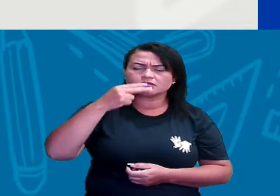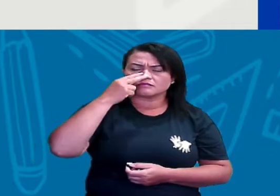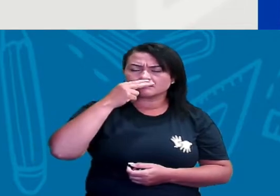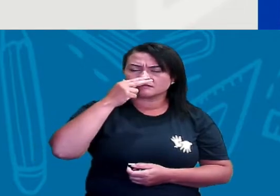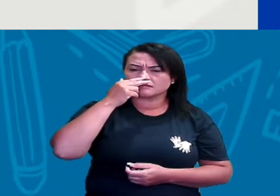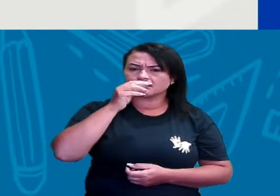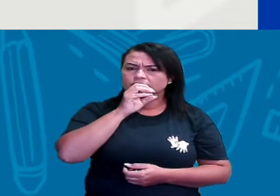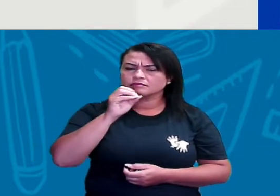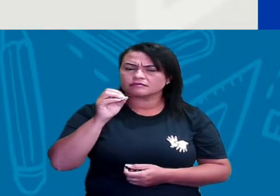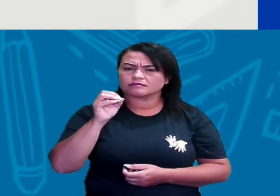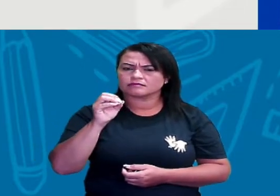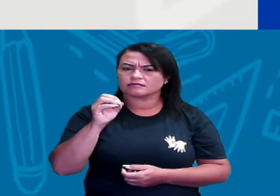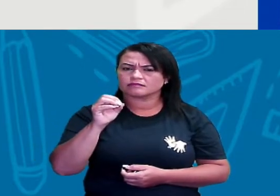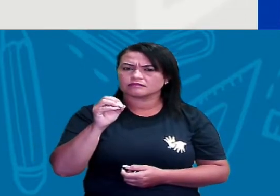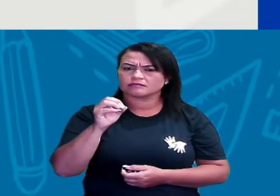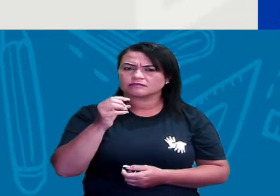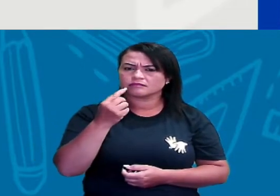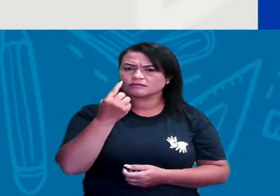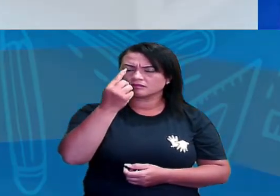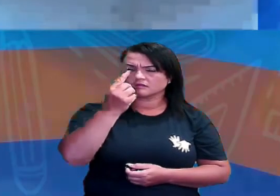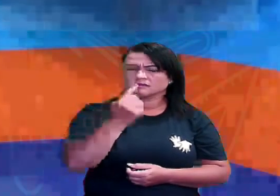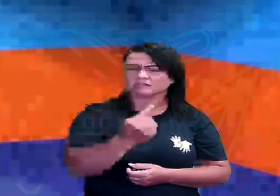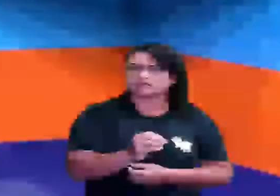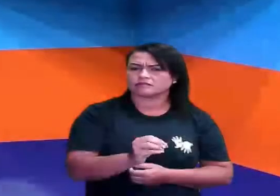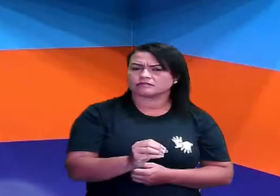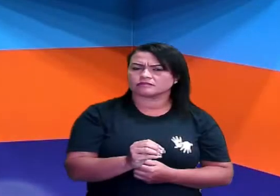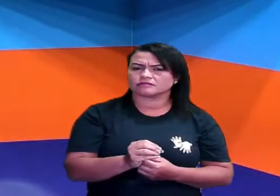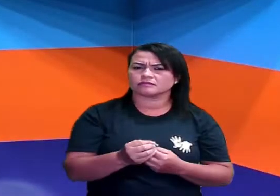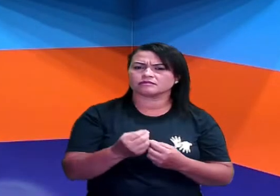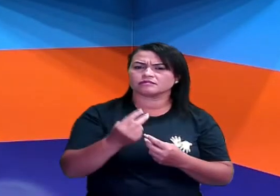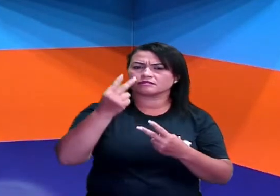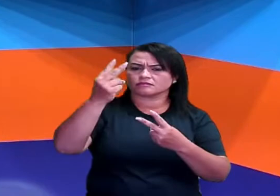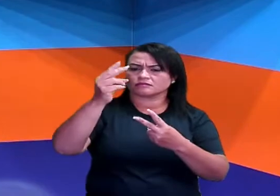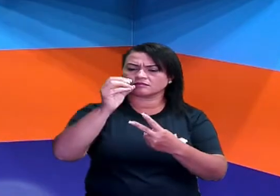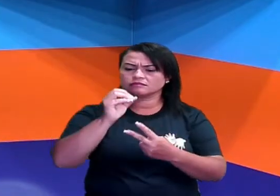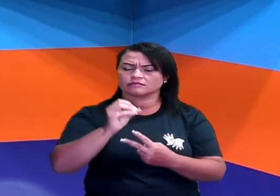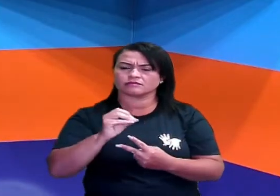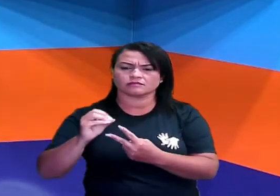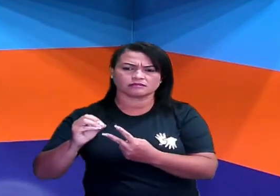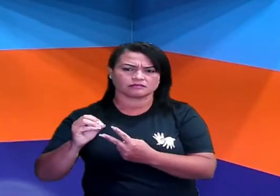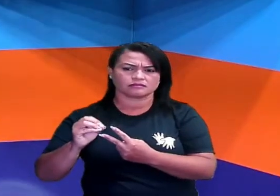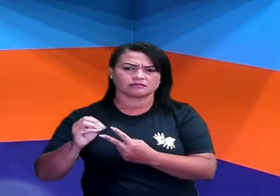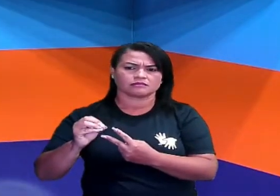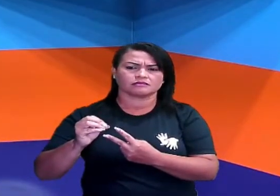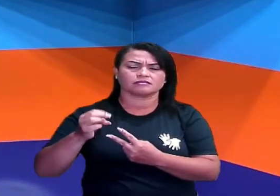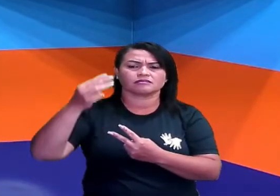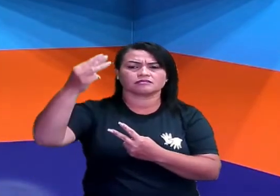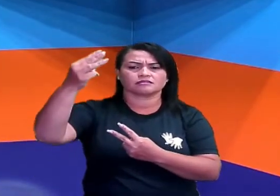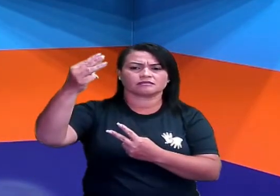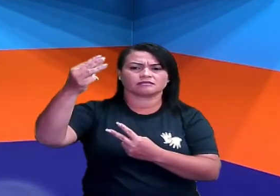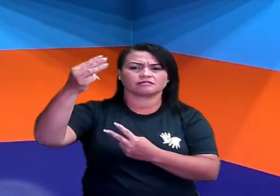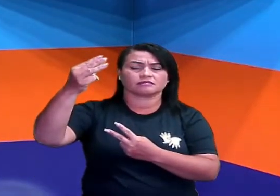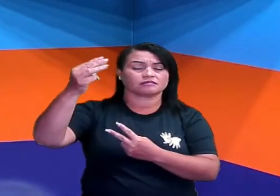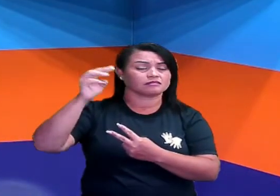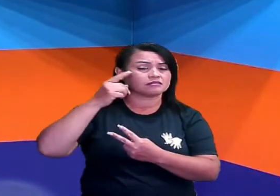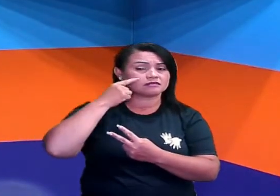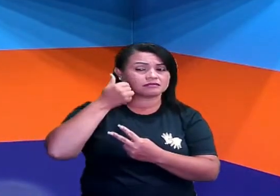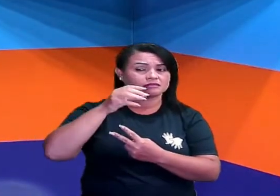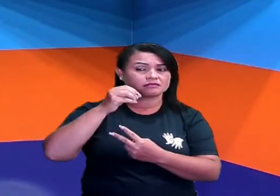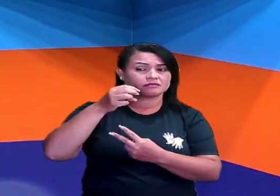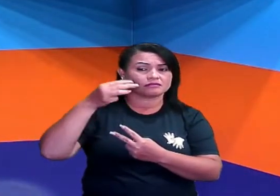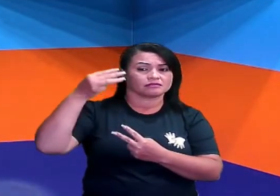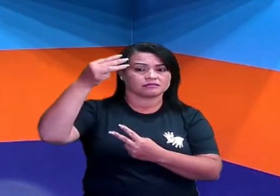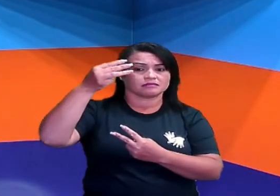elevado a 1, 1 zero. 2, o resultado, ó, 2 zeros. 10 elevado a